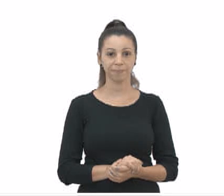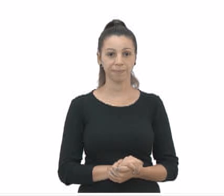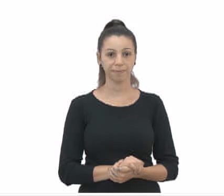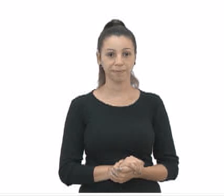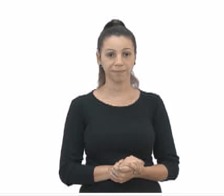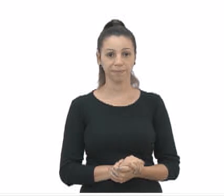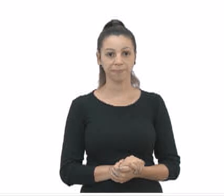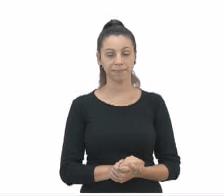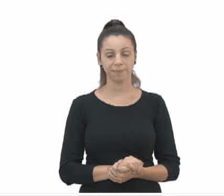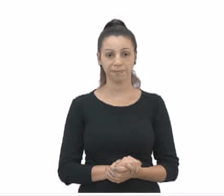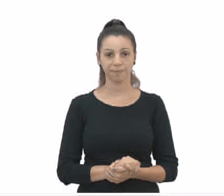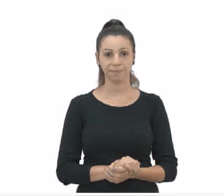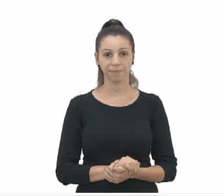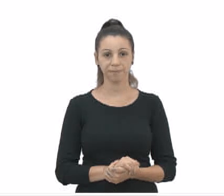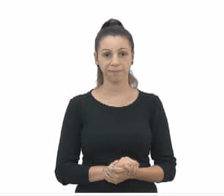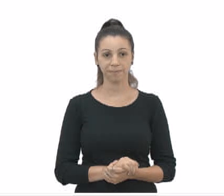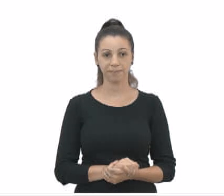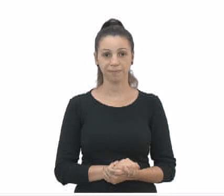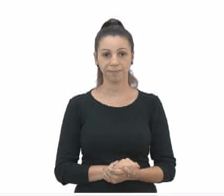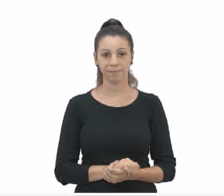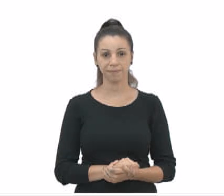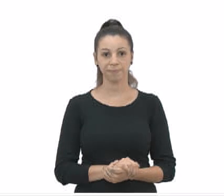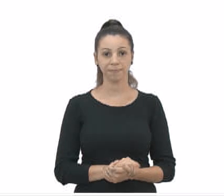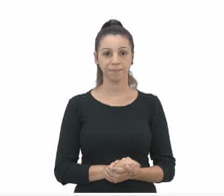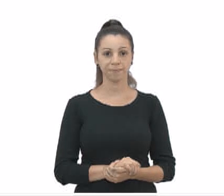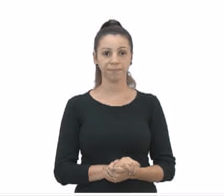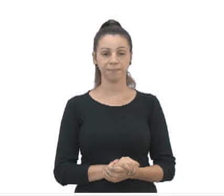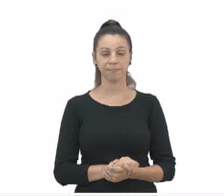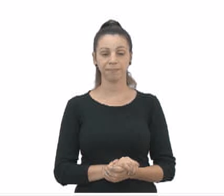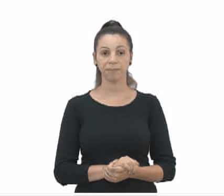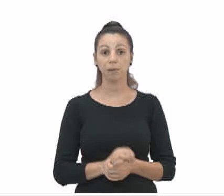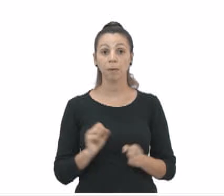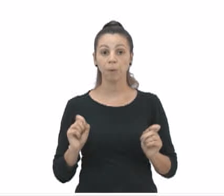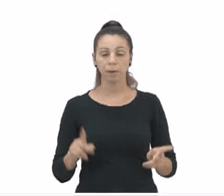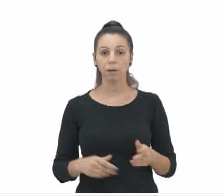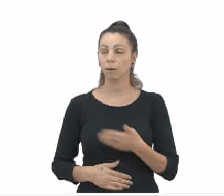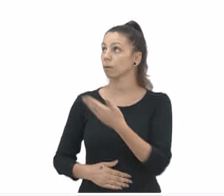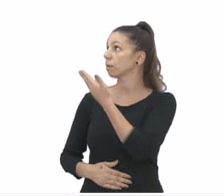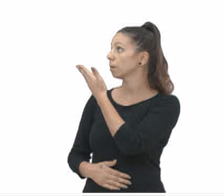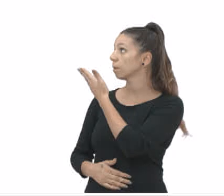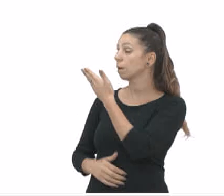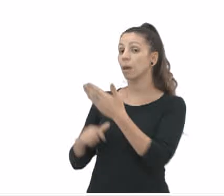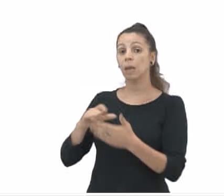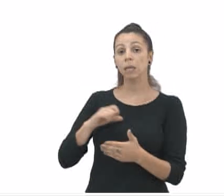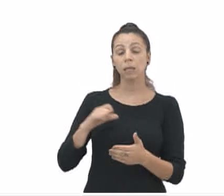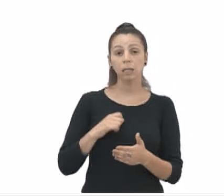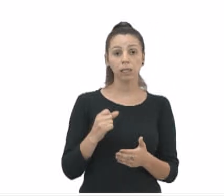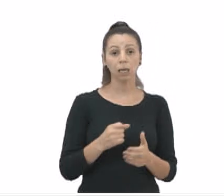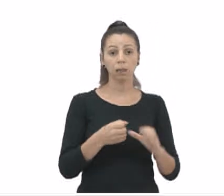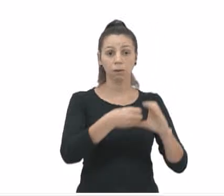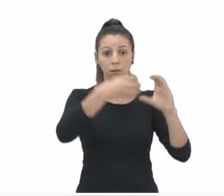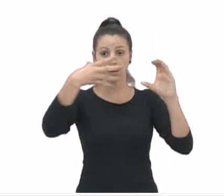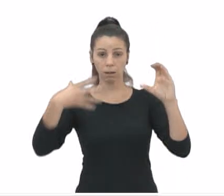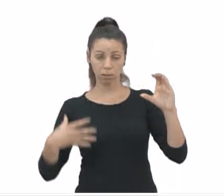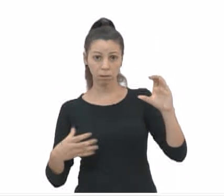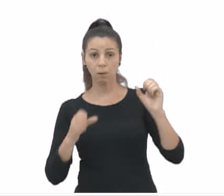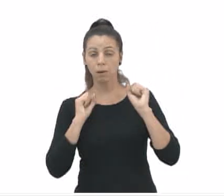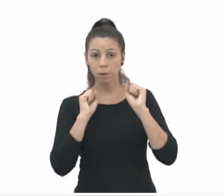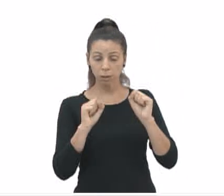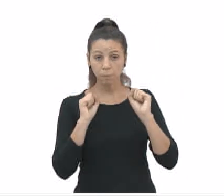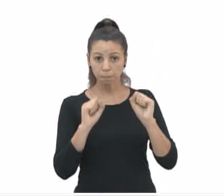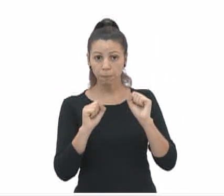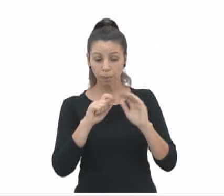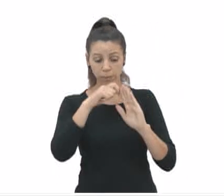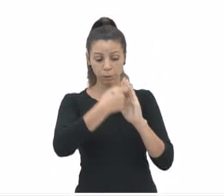Seria aqui. Ok, aqui tem algumas características que você pode pegar do texto, mas